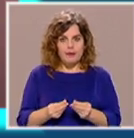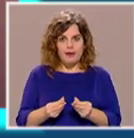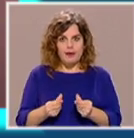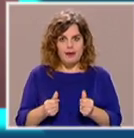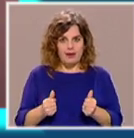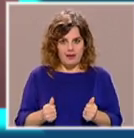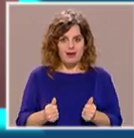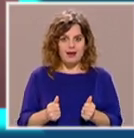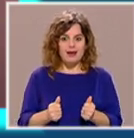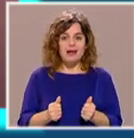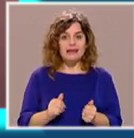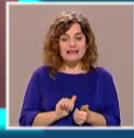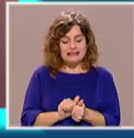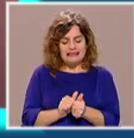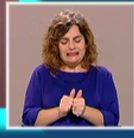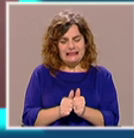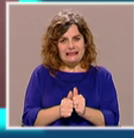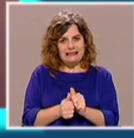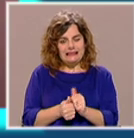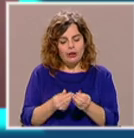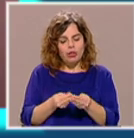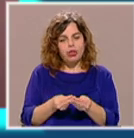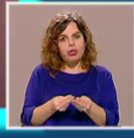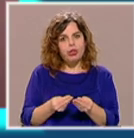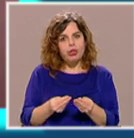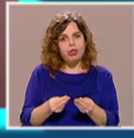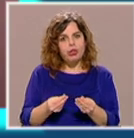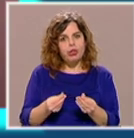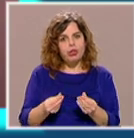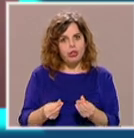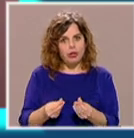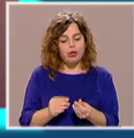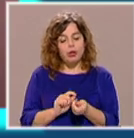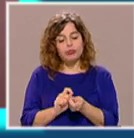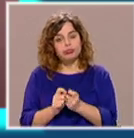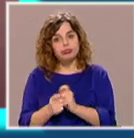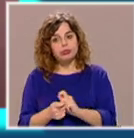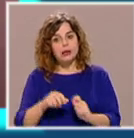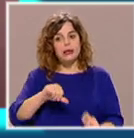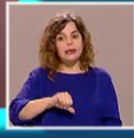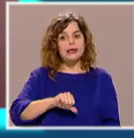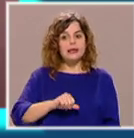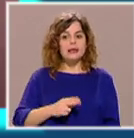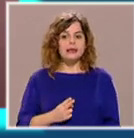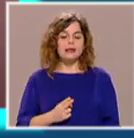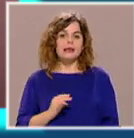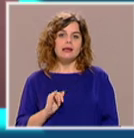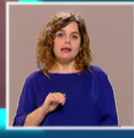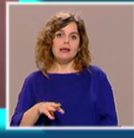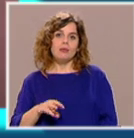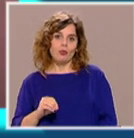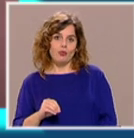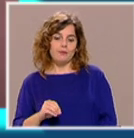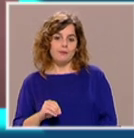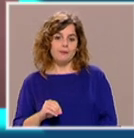transforma os alimentos em substâncias cada vez mais simples, formando-se o quimo. O quimo passa em jatos